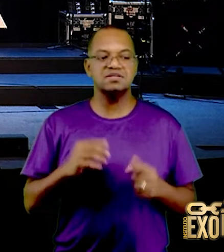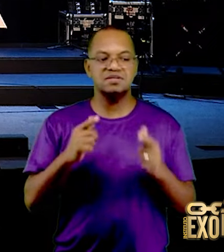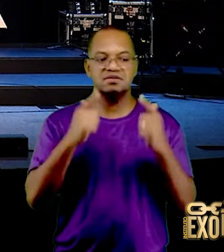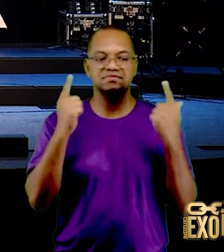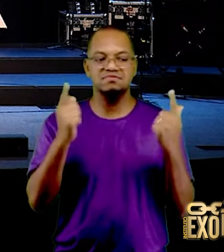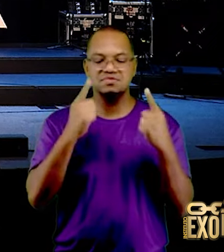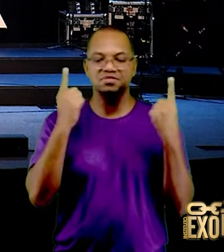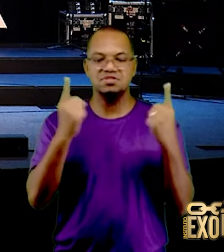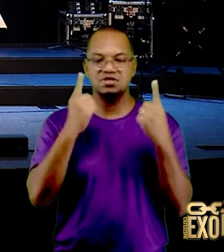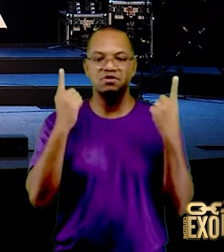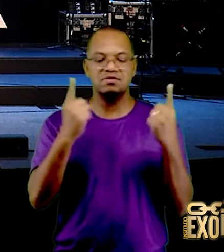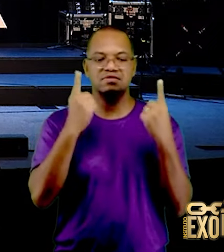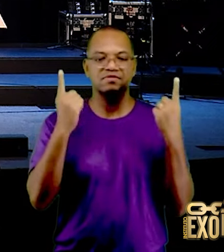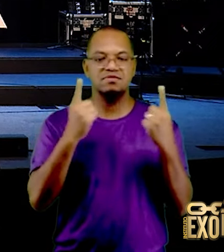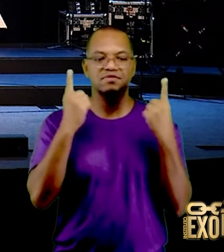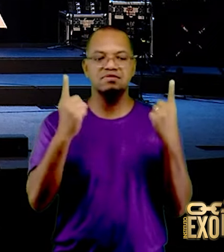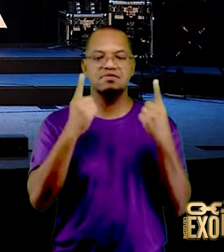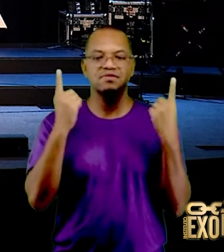a gente orou pelo Rio Grande do Sul,